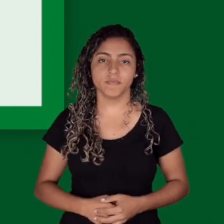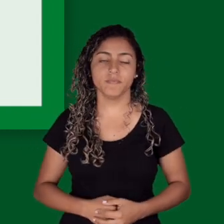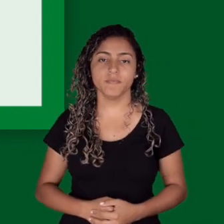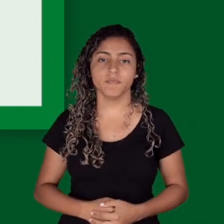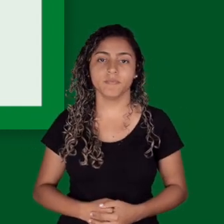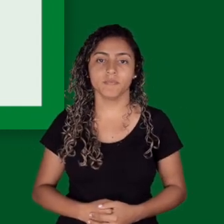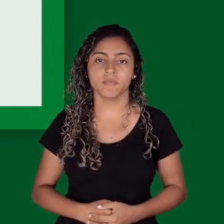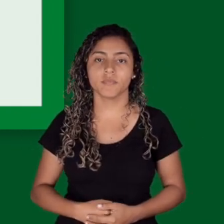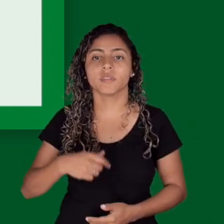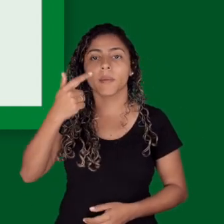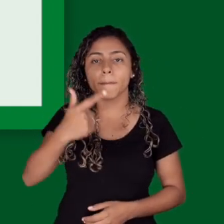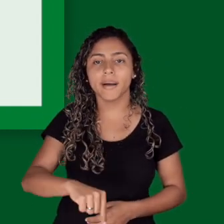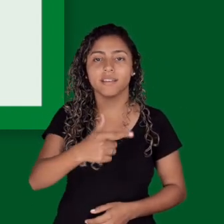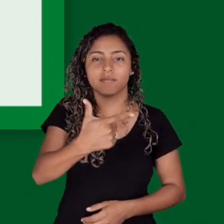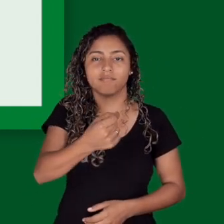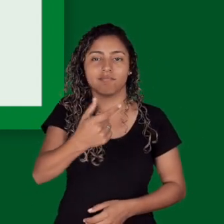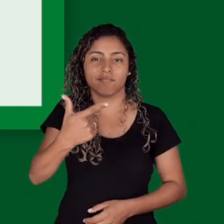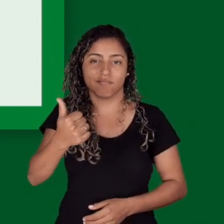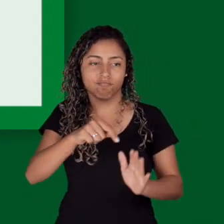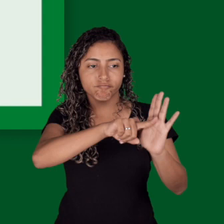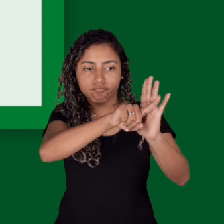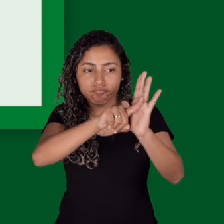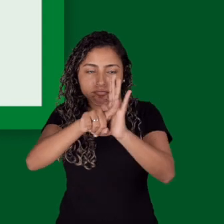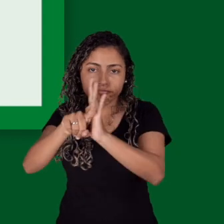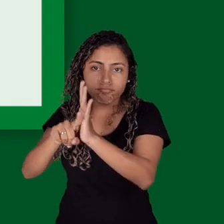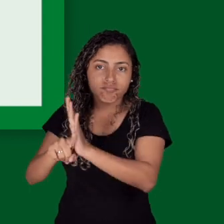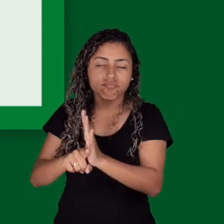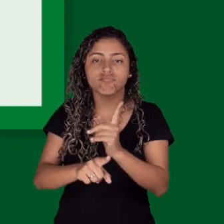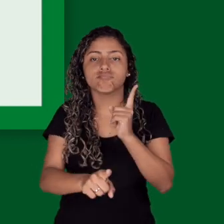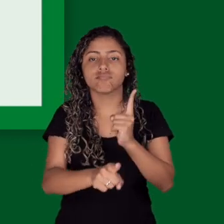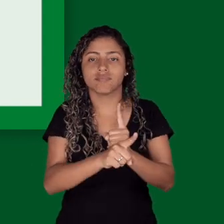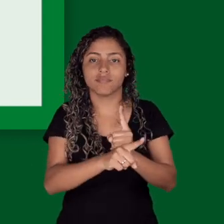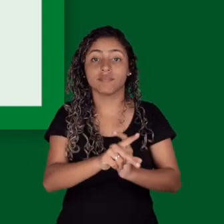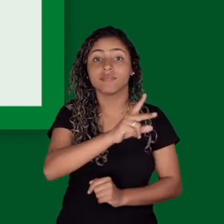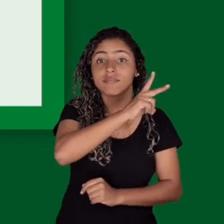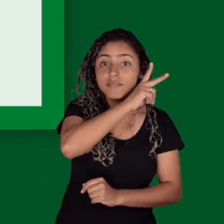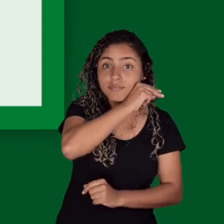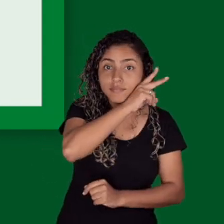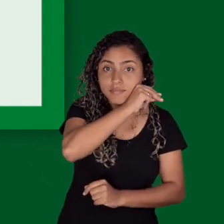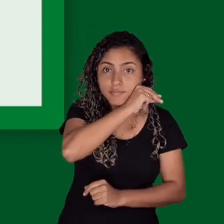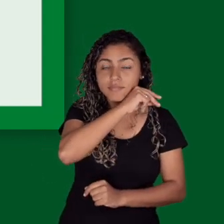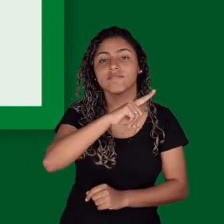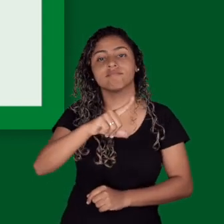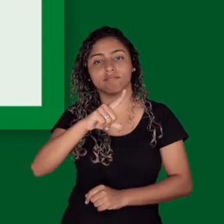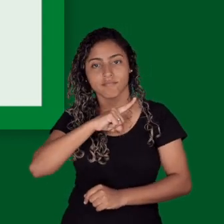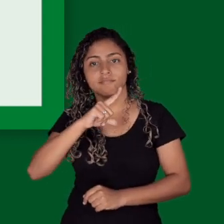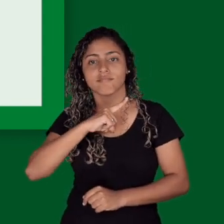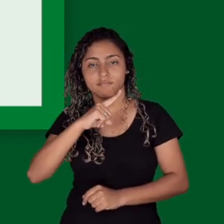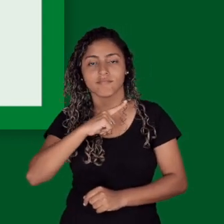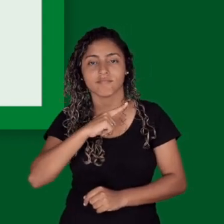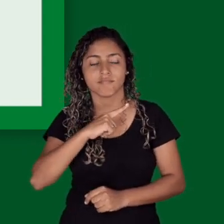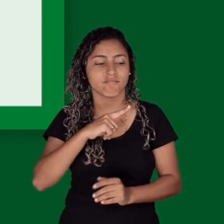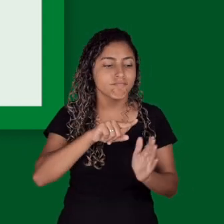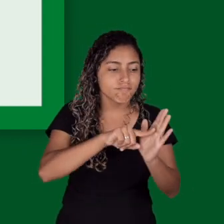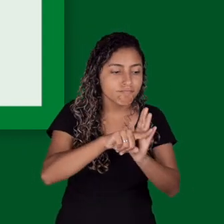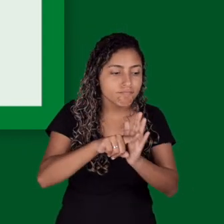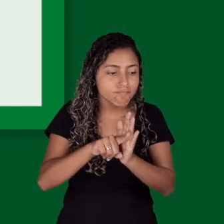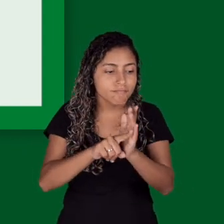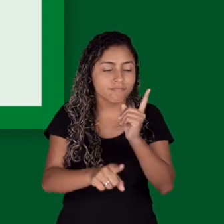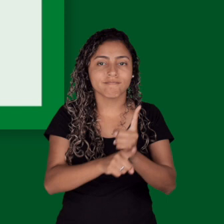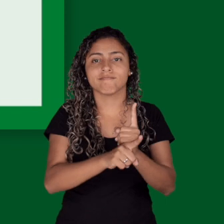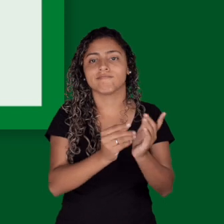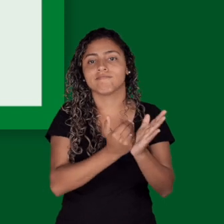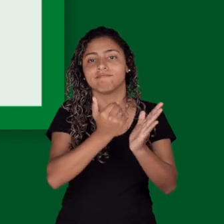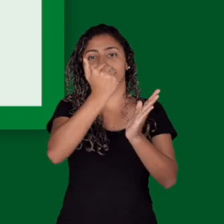levantamento realizado já em 2021, com base nesses dados, a regional de Taguatinga figura nos 2 levantamentos com alto número de estudantes